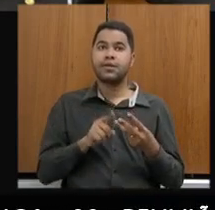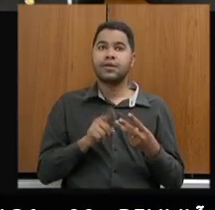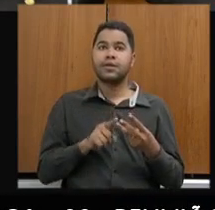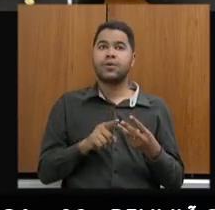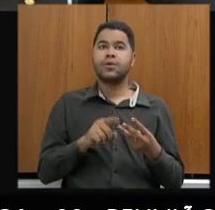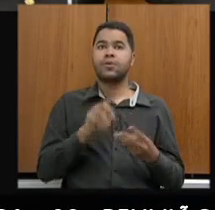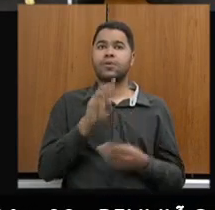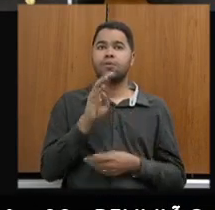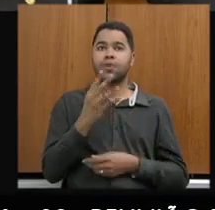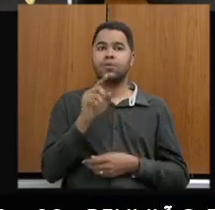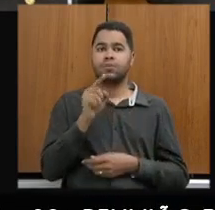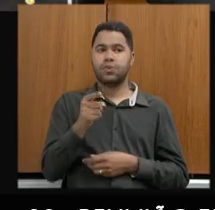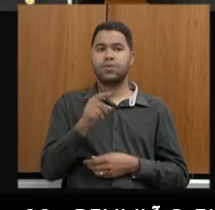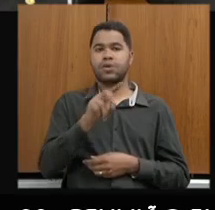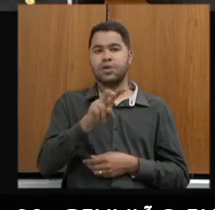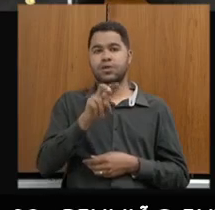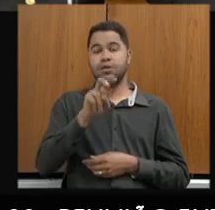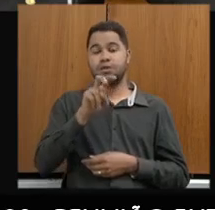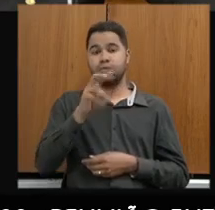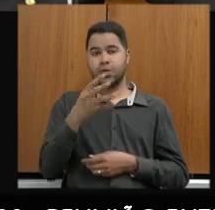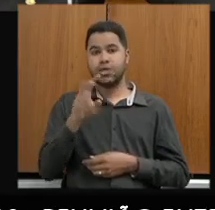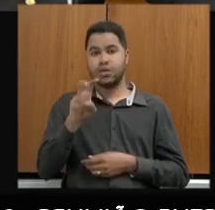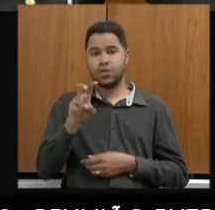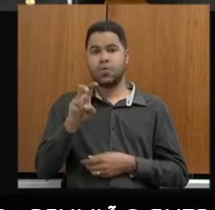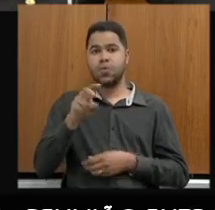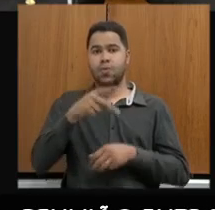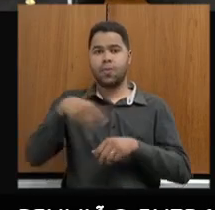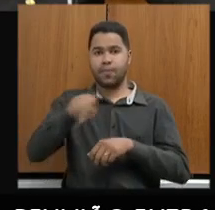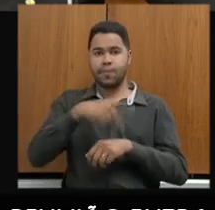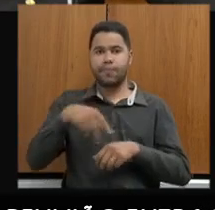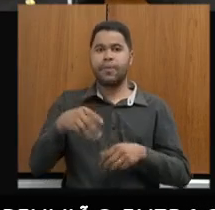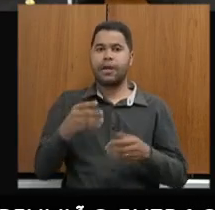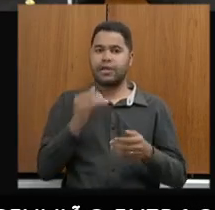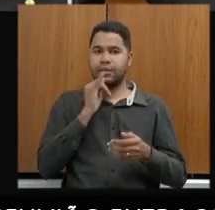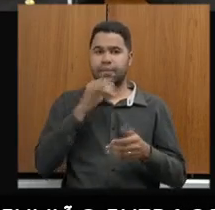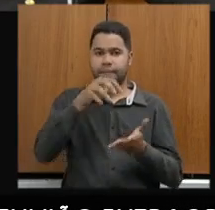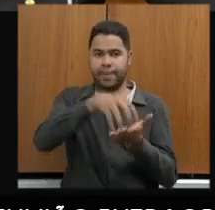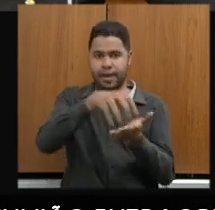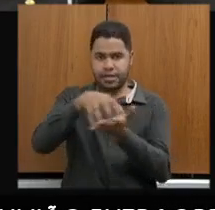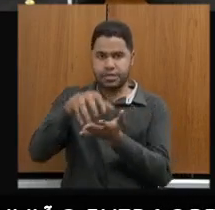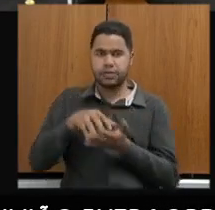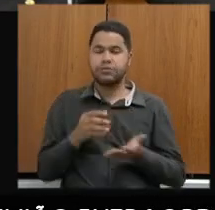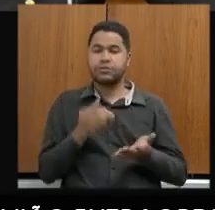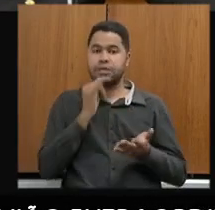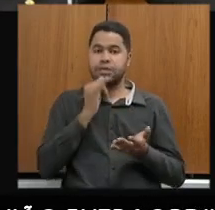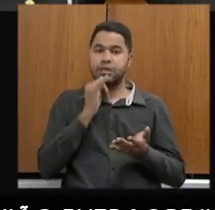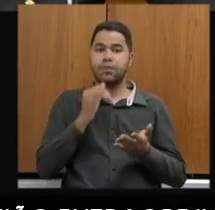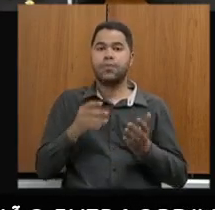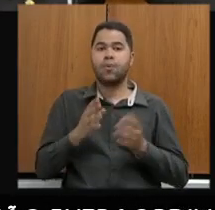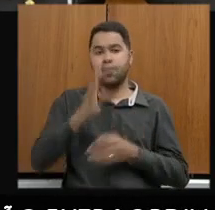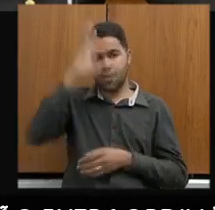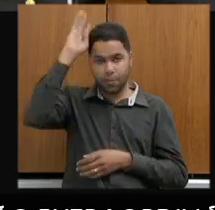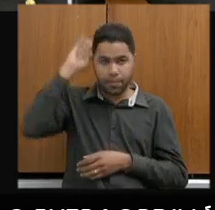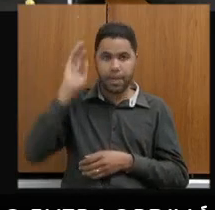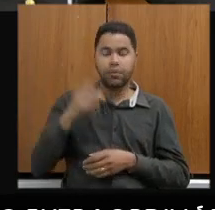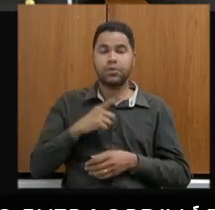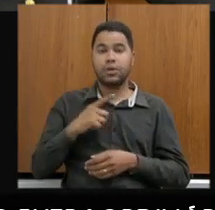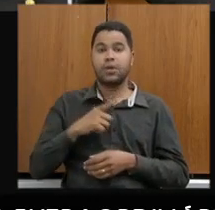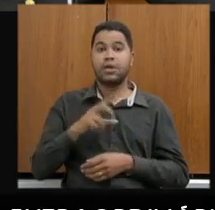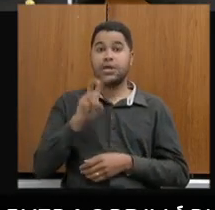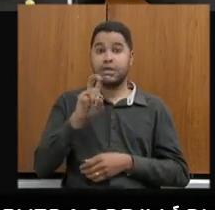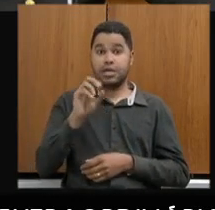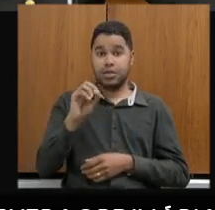praças detalhando ainda mais no nosso quadro de Oficiais Bombeiros Militares são os modelos de carreira nós temos aí